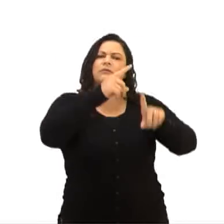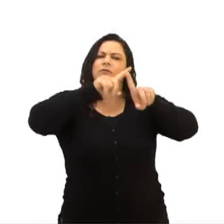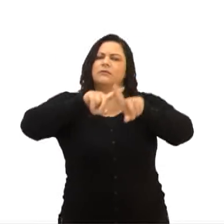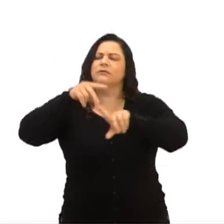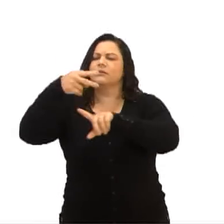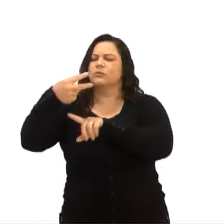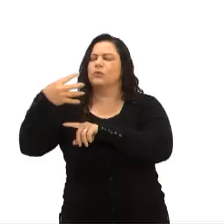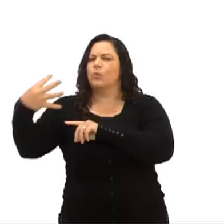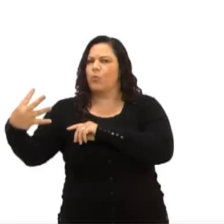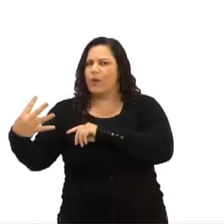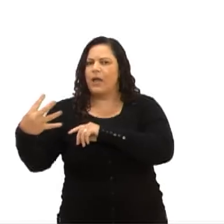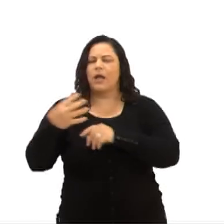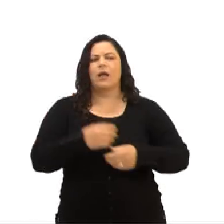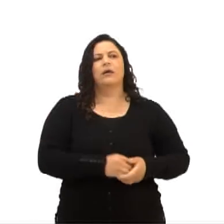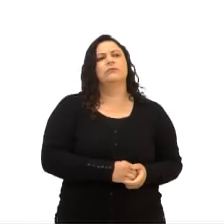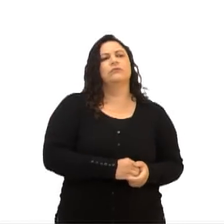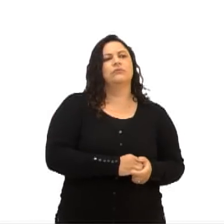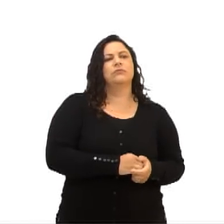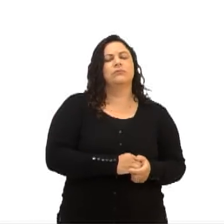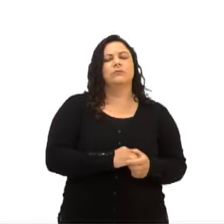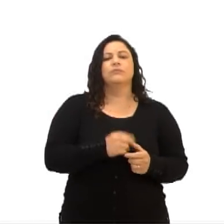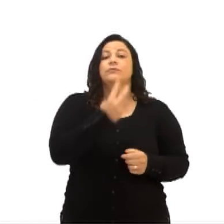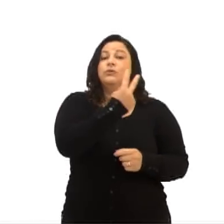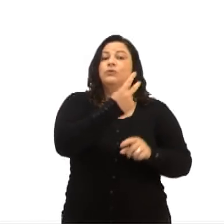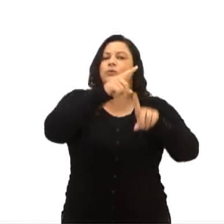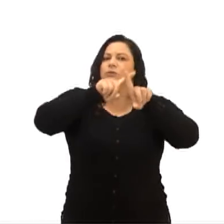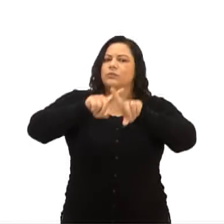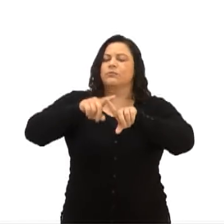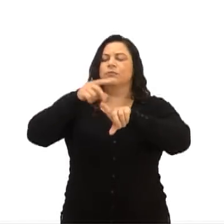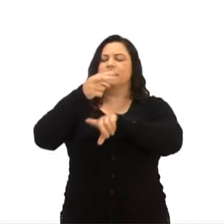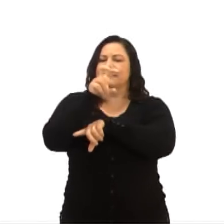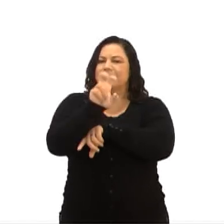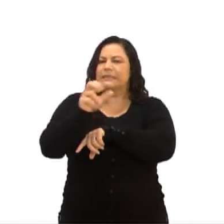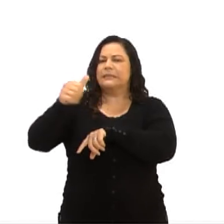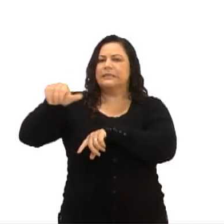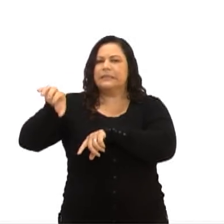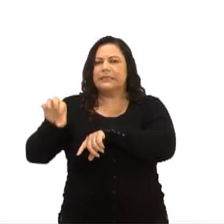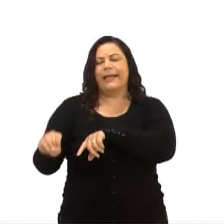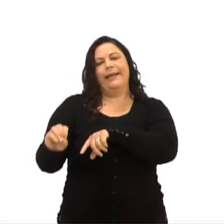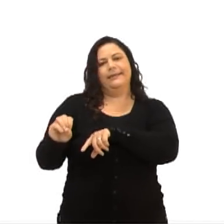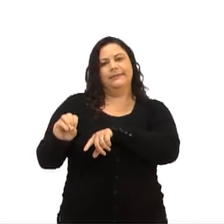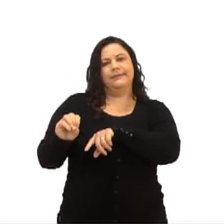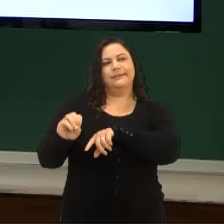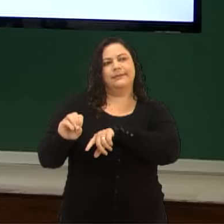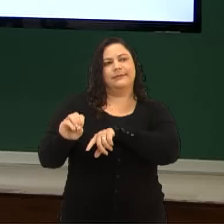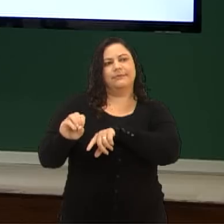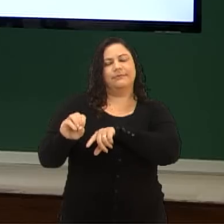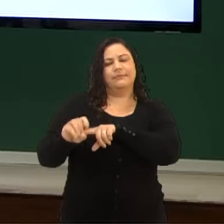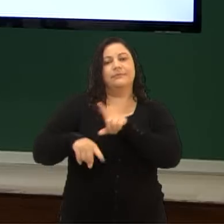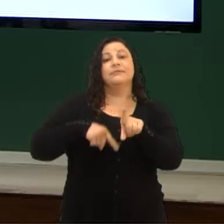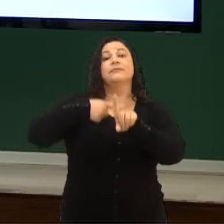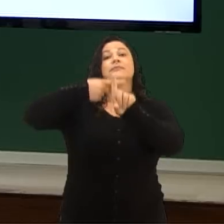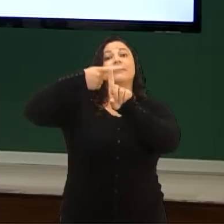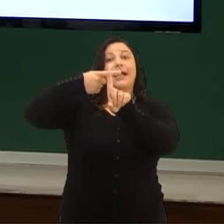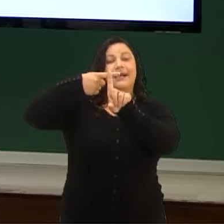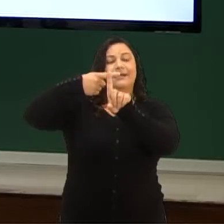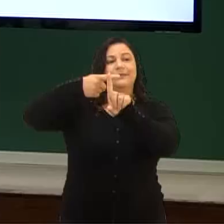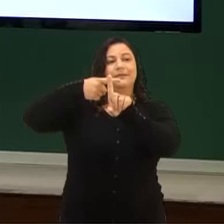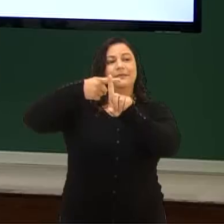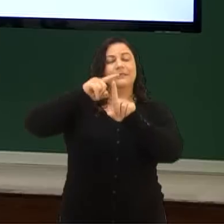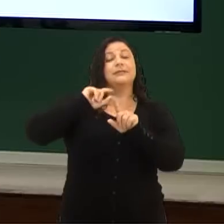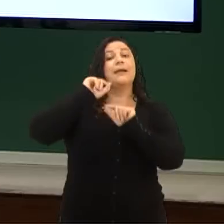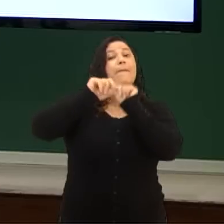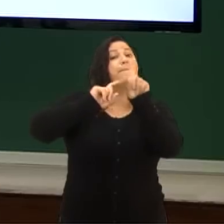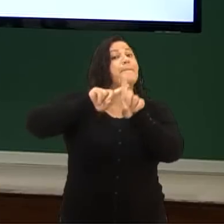4. 2 vezes menos 2, menos 4. 2 vezes 5, 10. 2 vezes 3, 6. Mais, esse sinal é muito